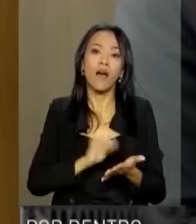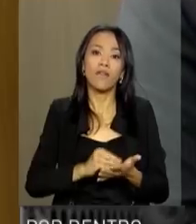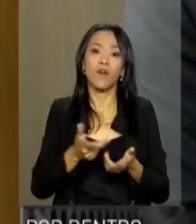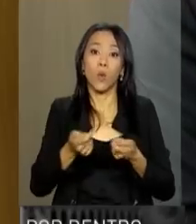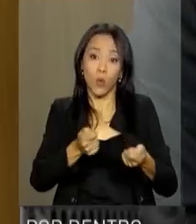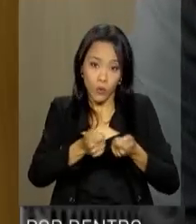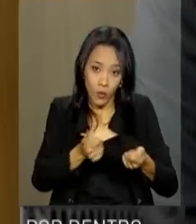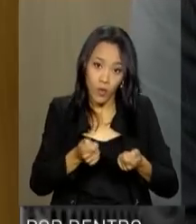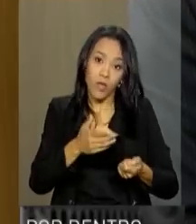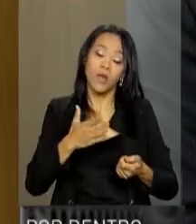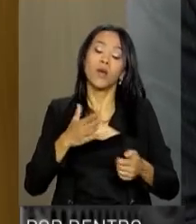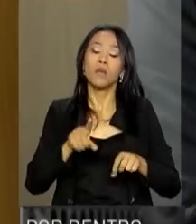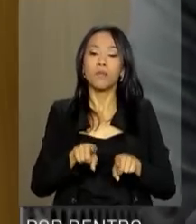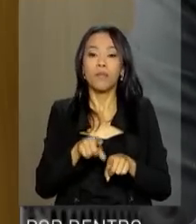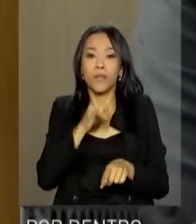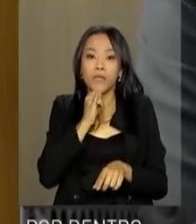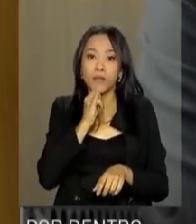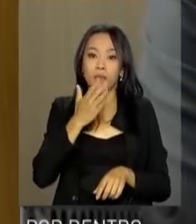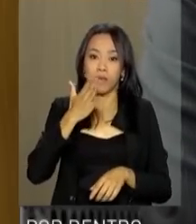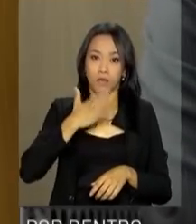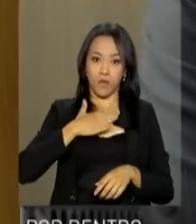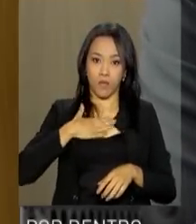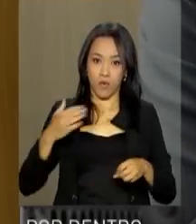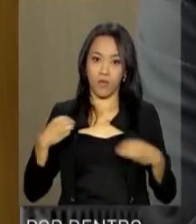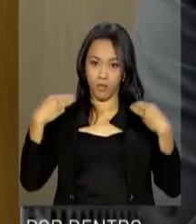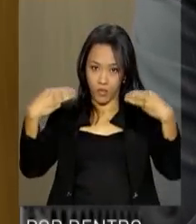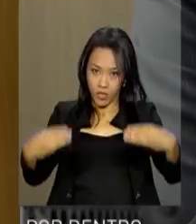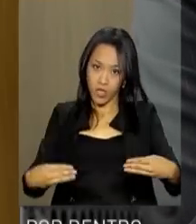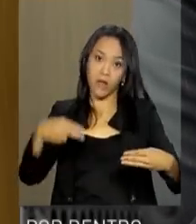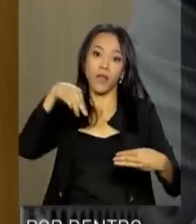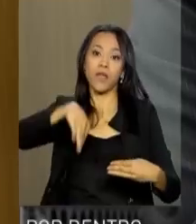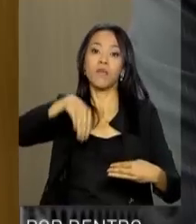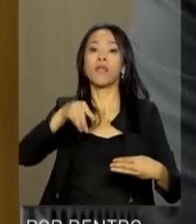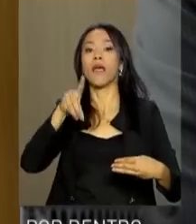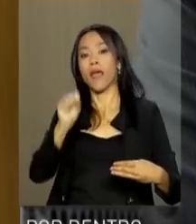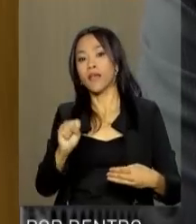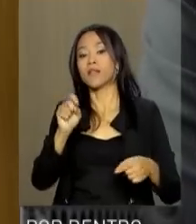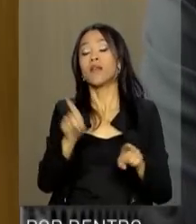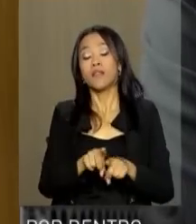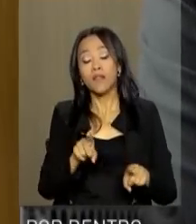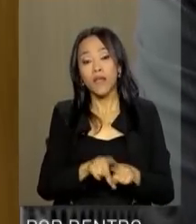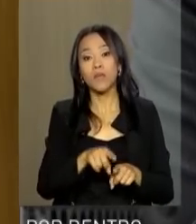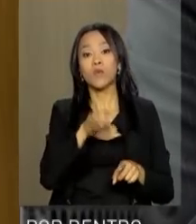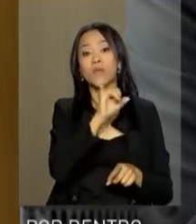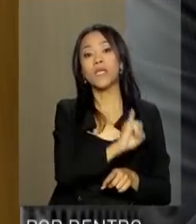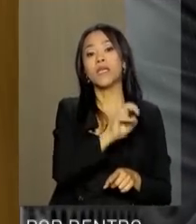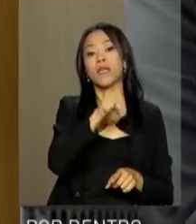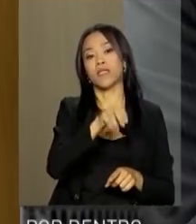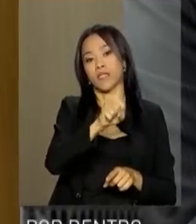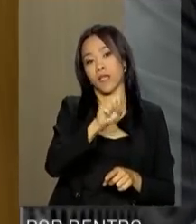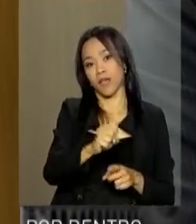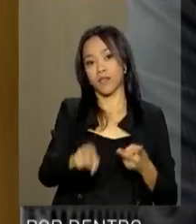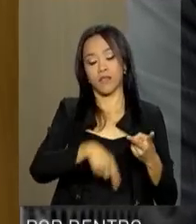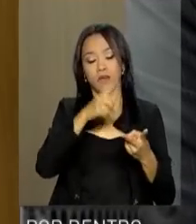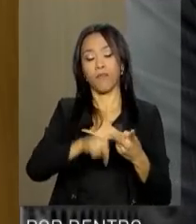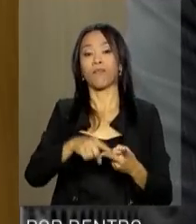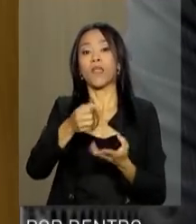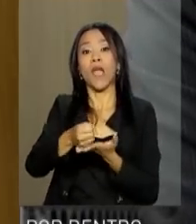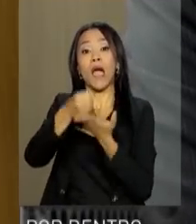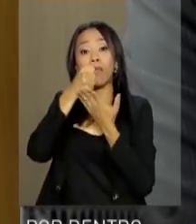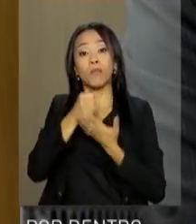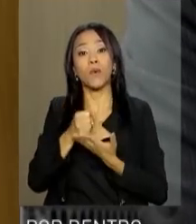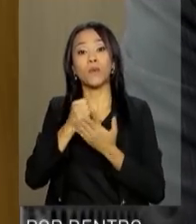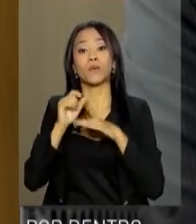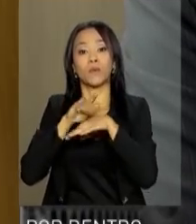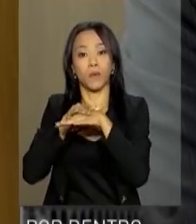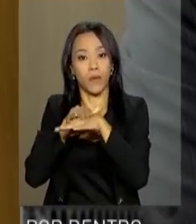minha área do ministério desenvolvimento social ainda tem nós temos o inss os auxílios doença que quer um valor extraordinário que